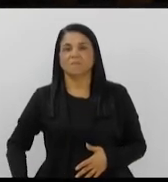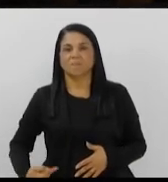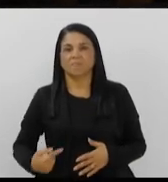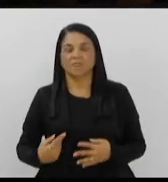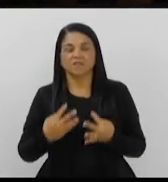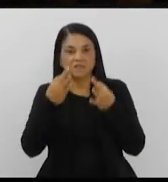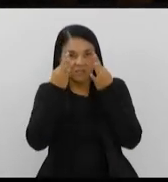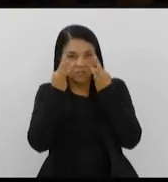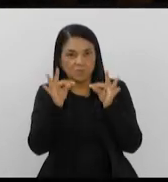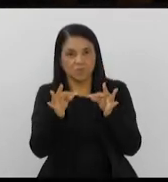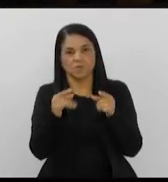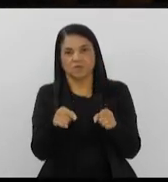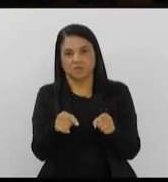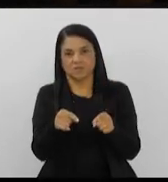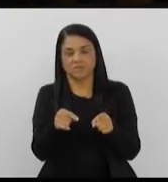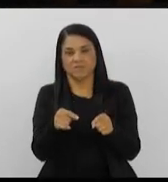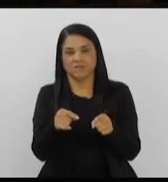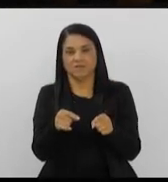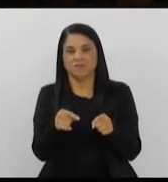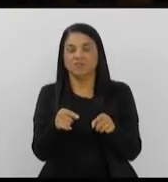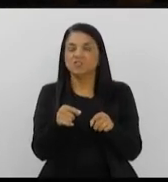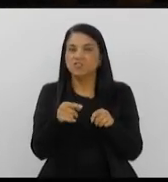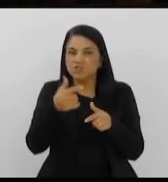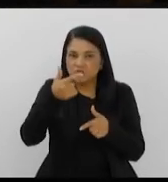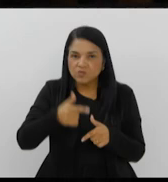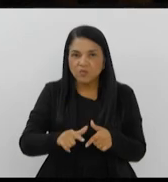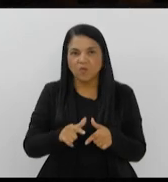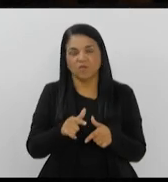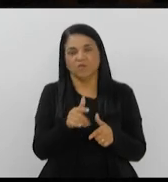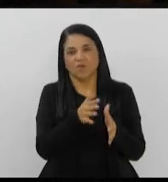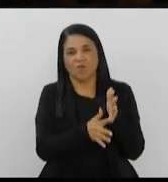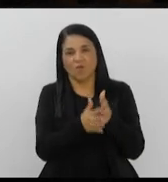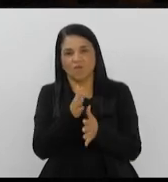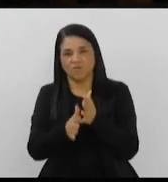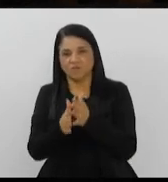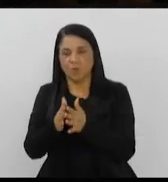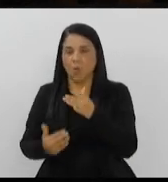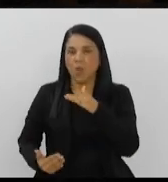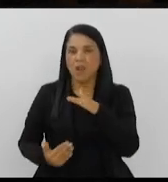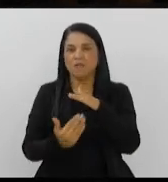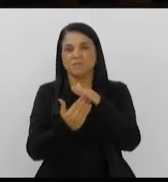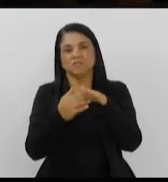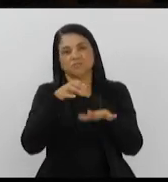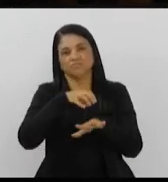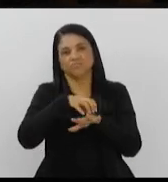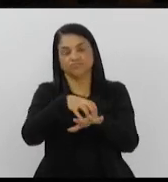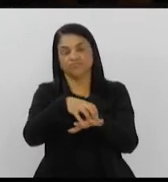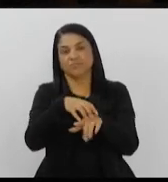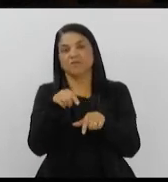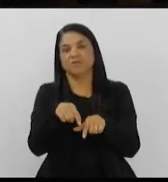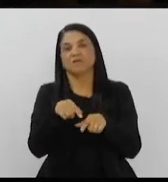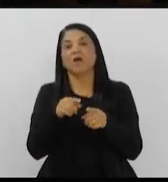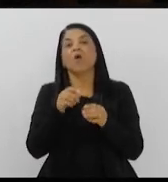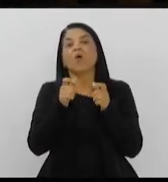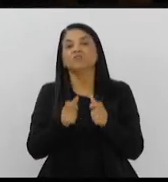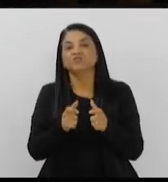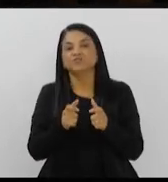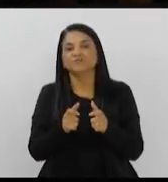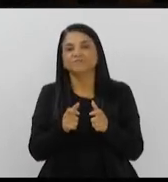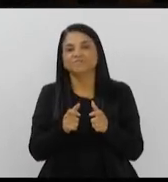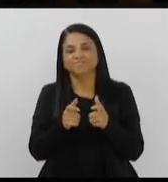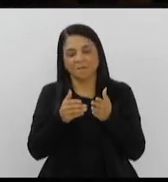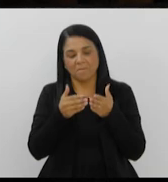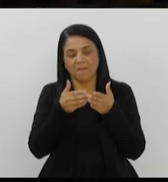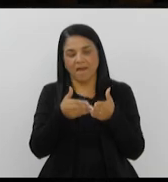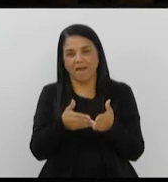vai chegar a mais um momento limite no serviço de transporte aquaviário nas barcas. Eu acompanho o